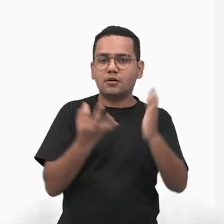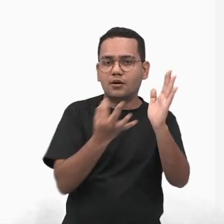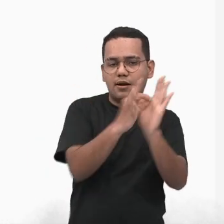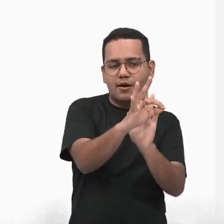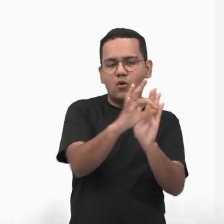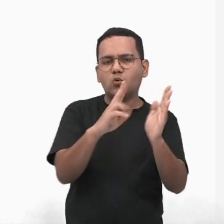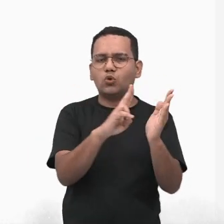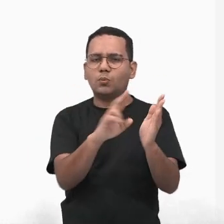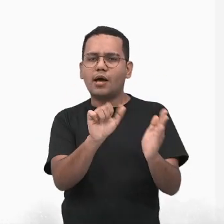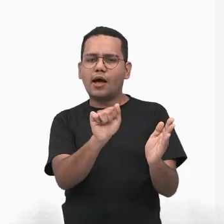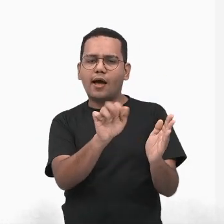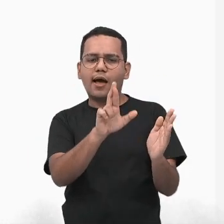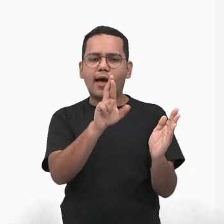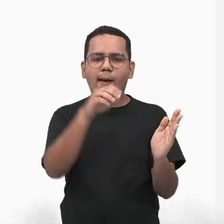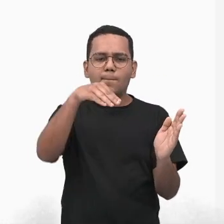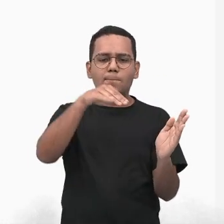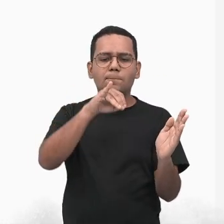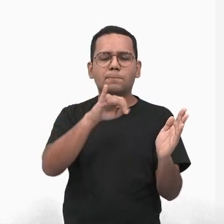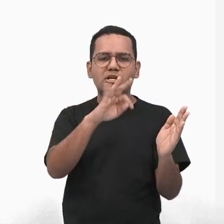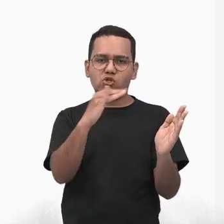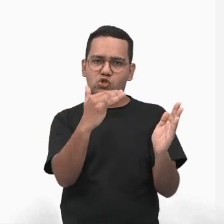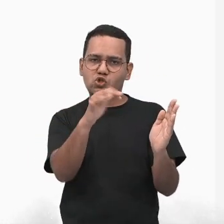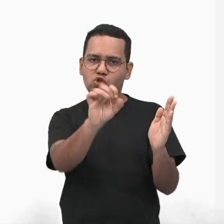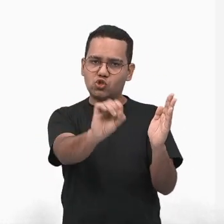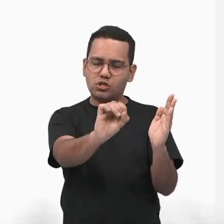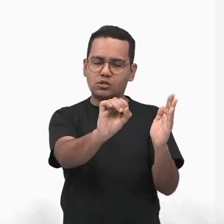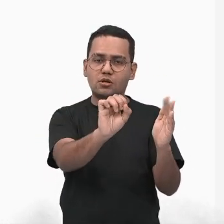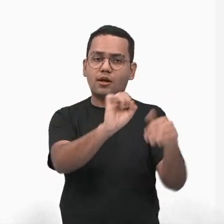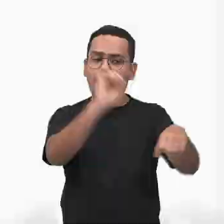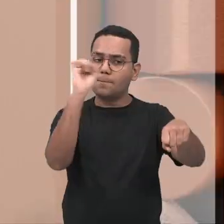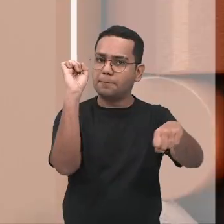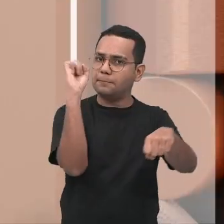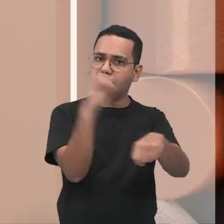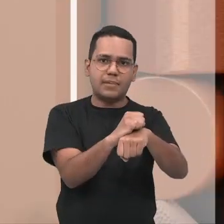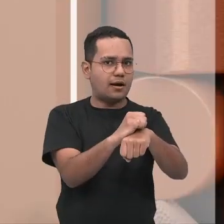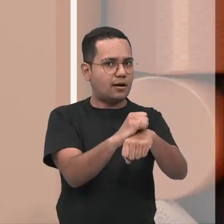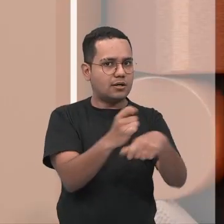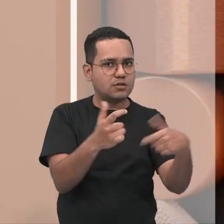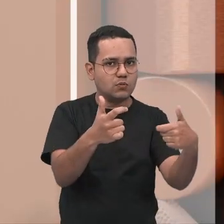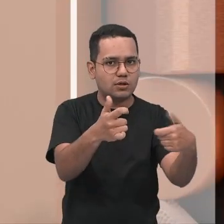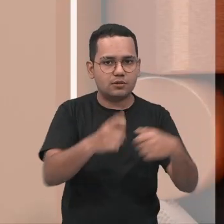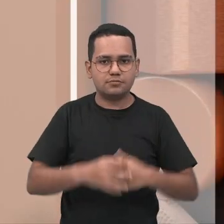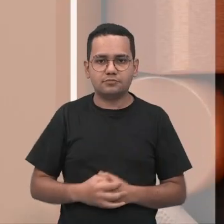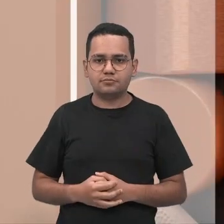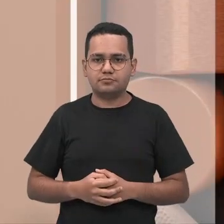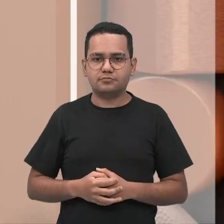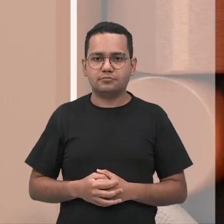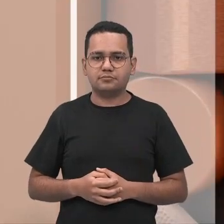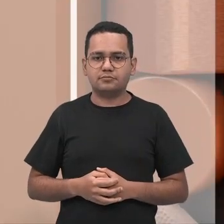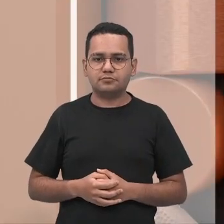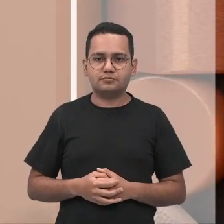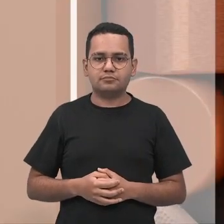do que a rendição irrestrita, galera. Então é isso, eu